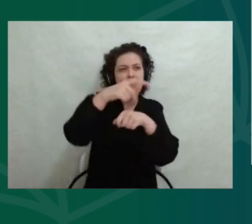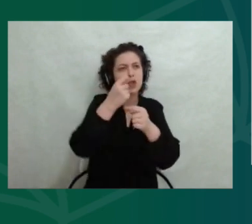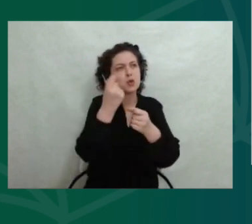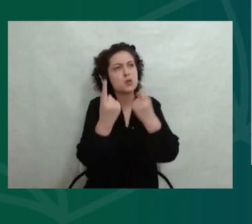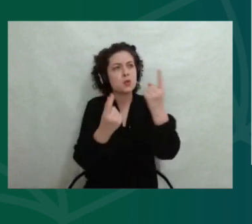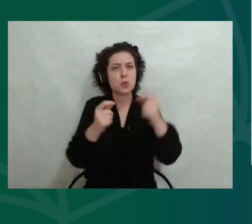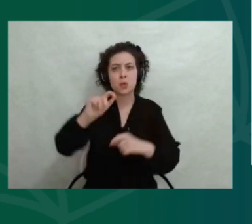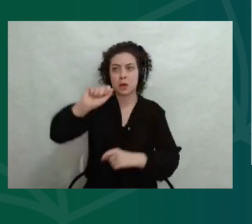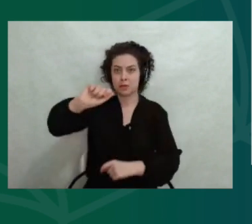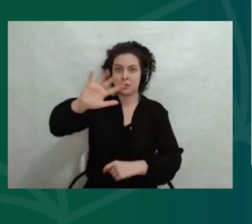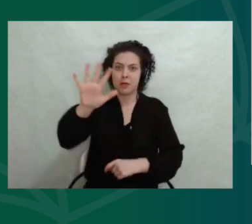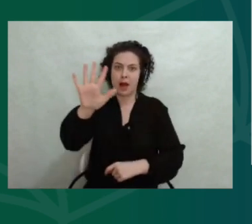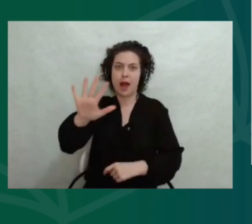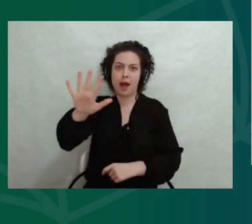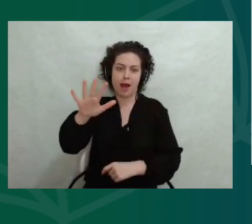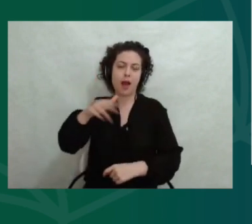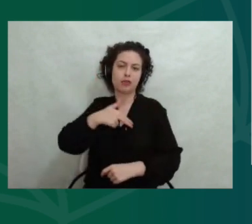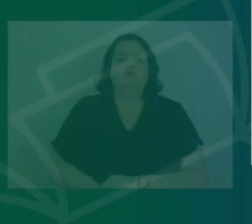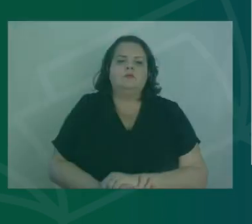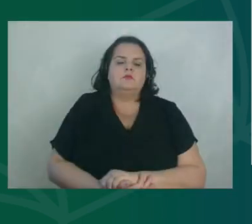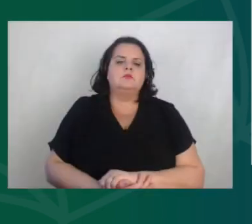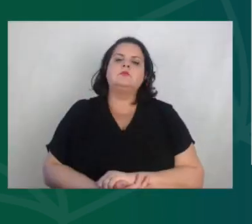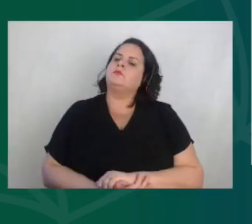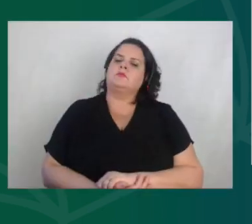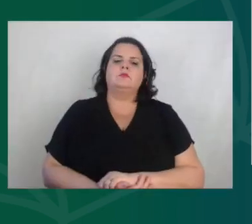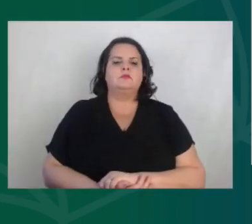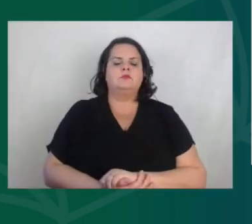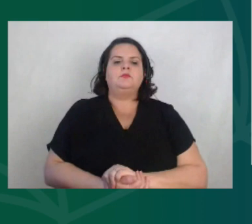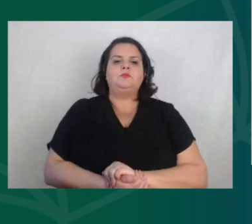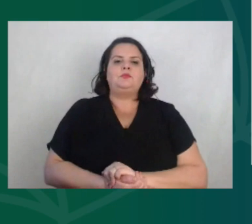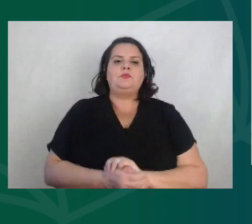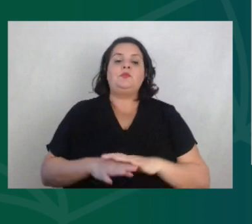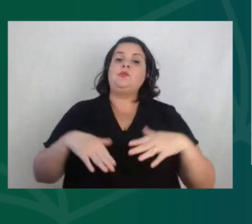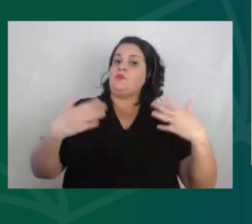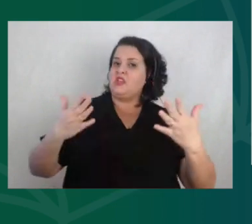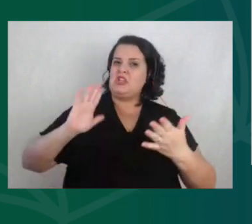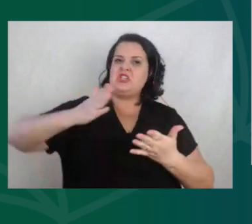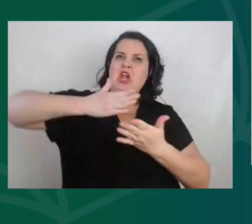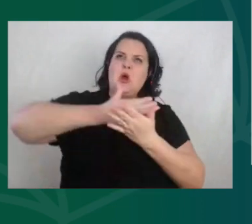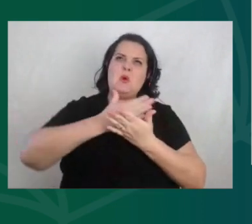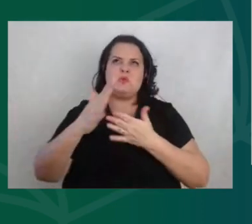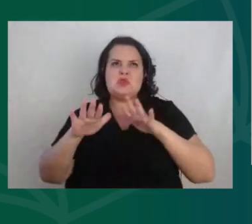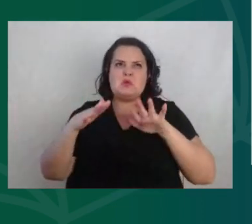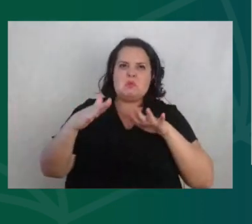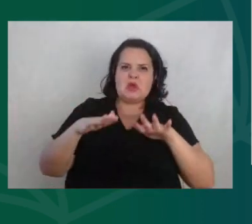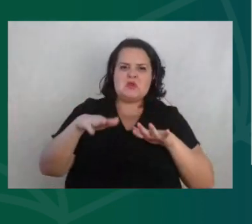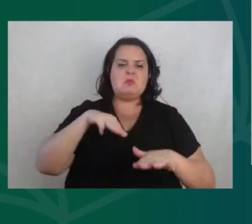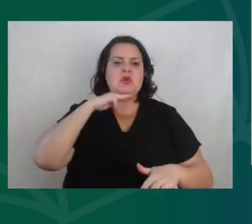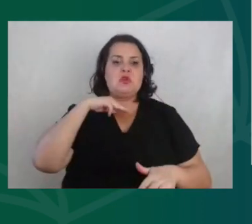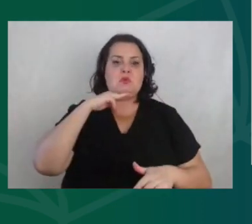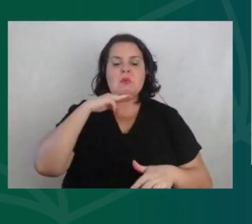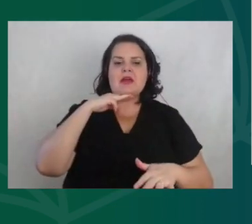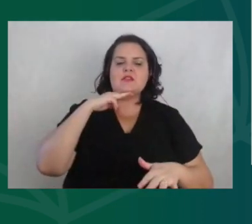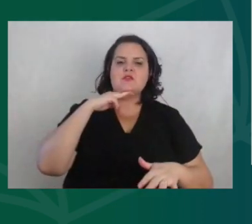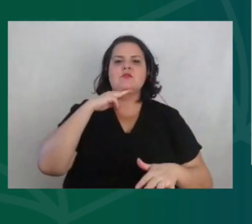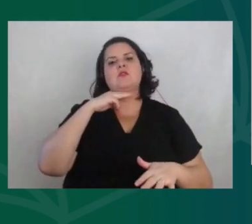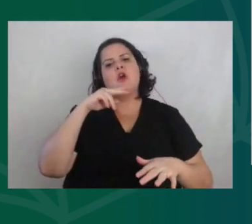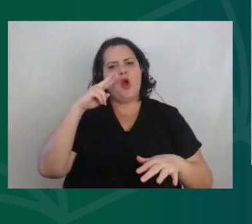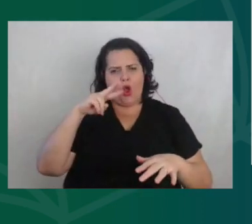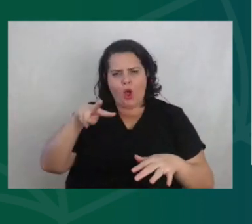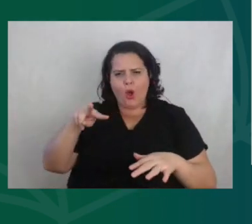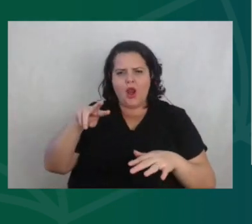e pontualmente alguns países. Já no início de março, olha o crescimento aqui nessa linha mais